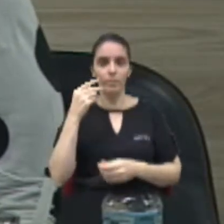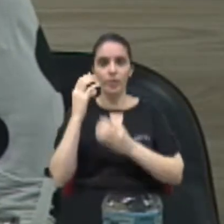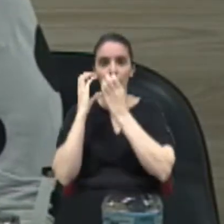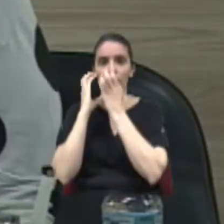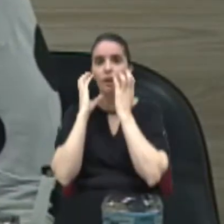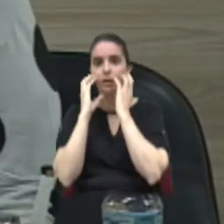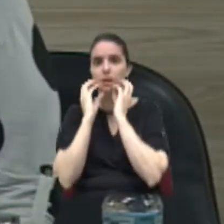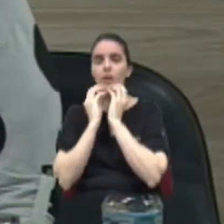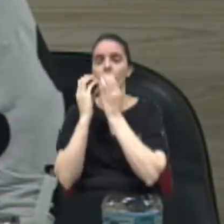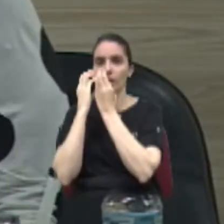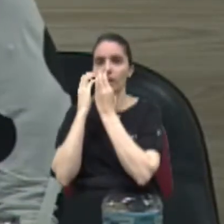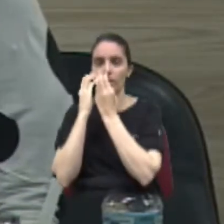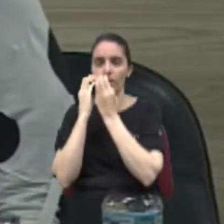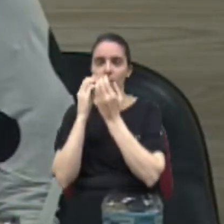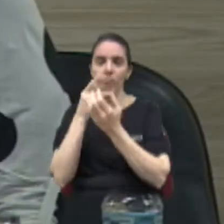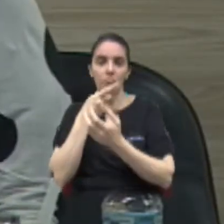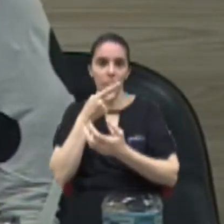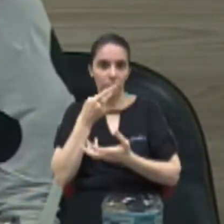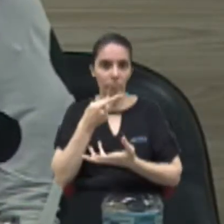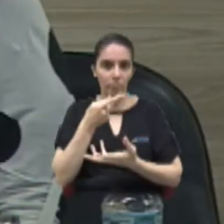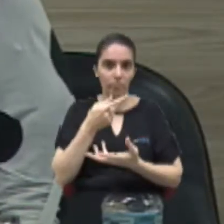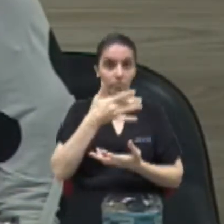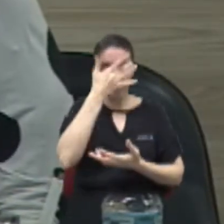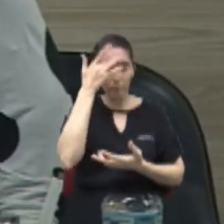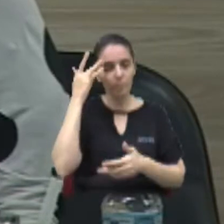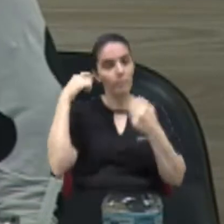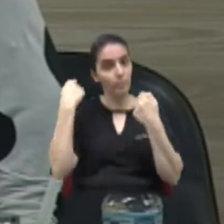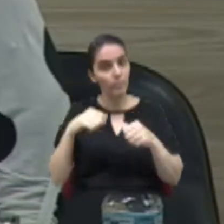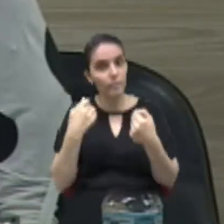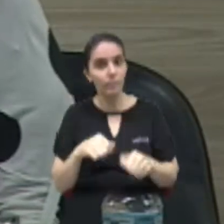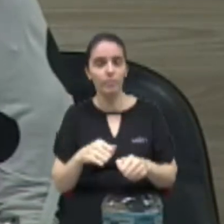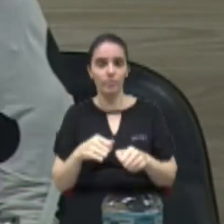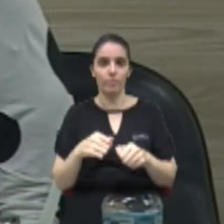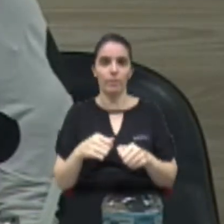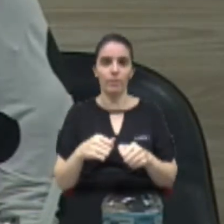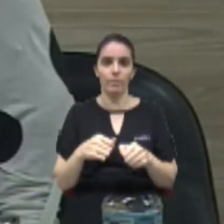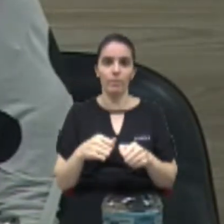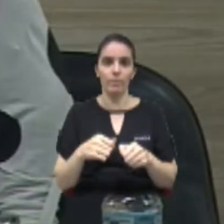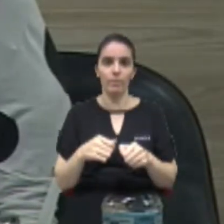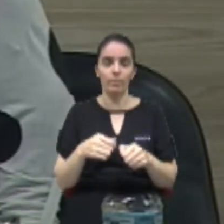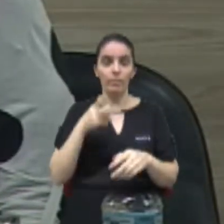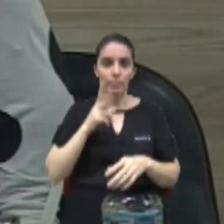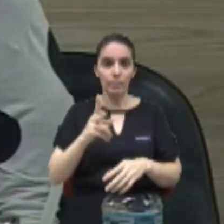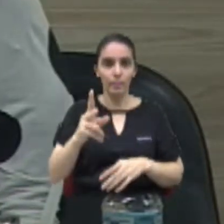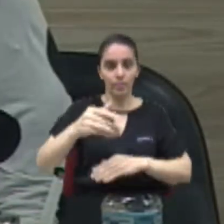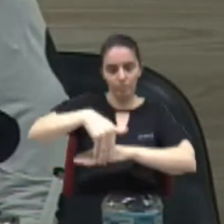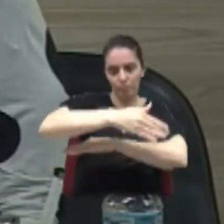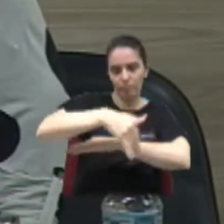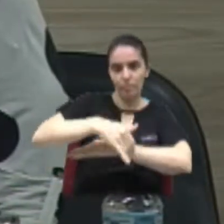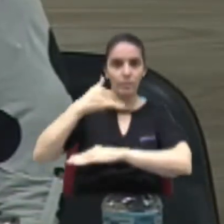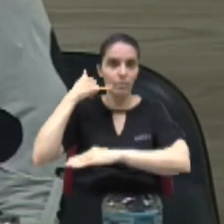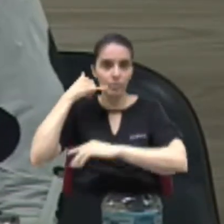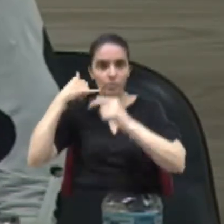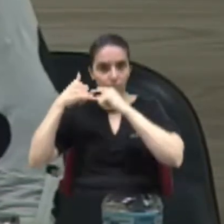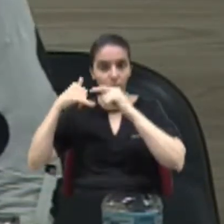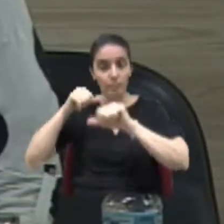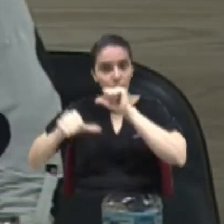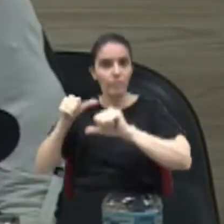de telefone quanto de endereço, façam o envio desses dados para uma possível